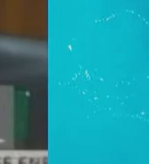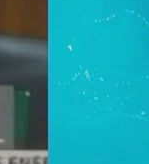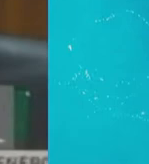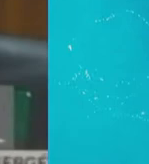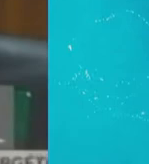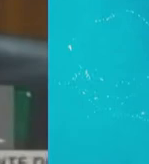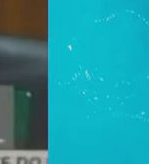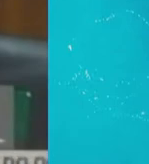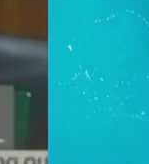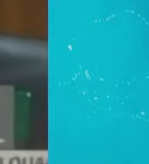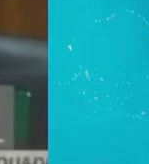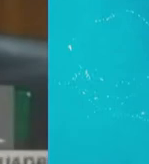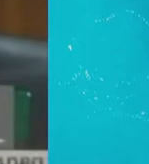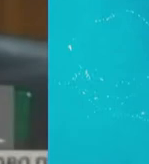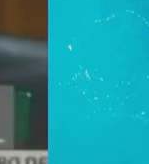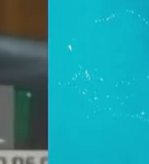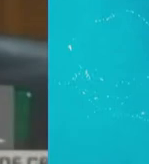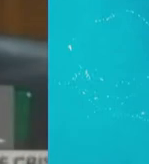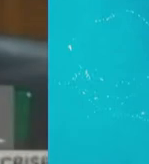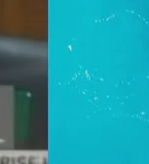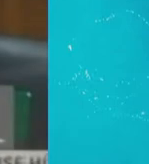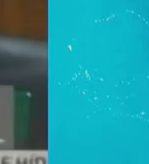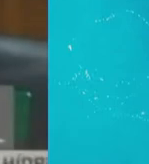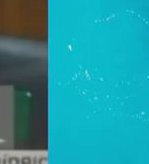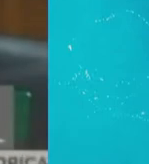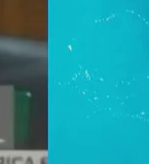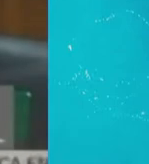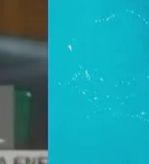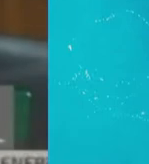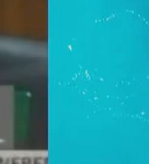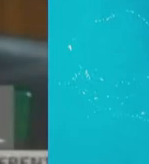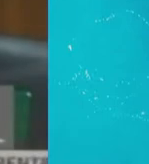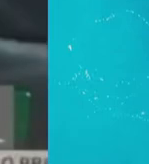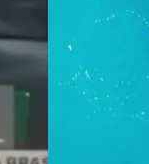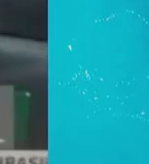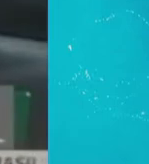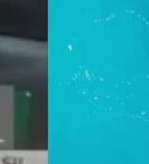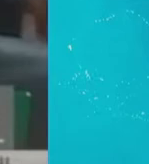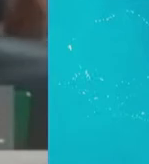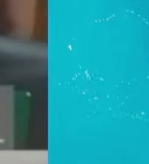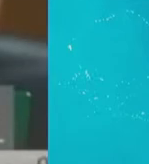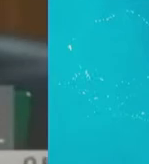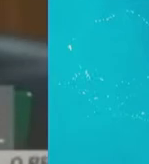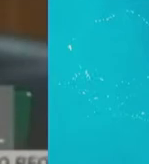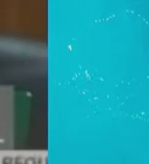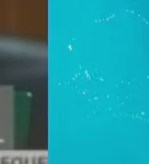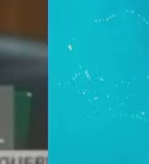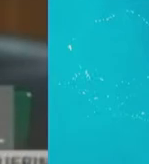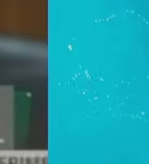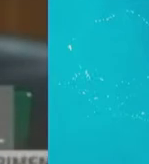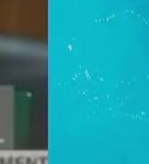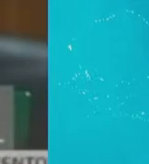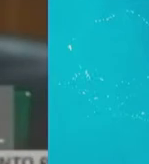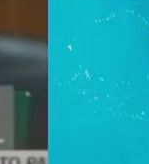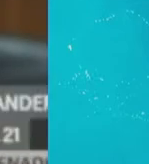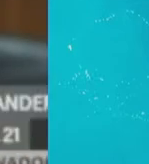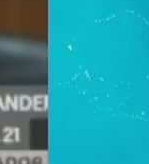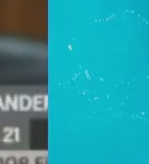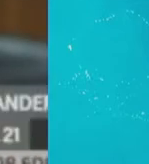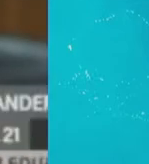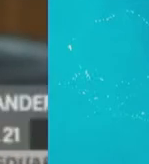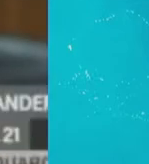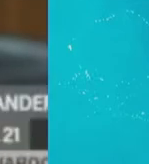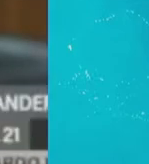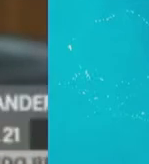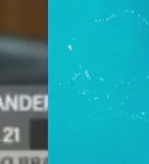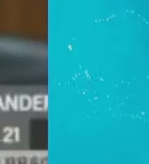municípios, alguns, o tanto de desvio de dinheiro público que nós tínhamos encontrado para responsabilizar, para punir, que não dá